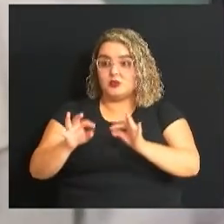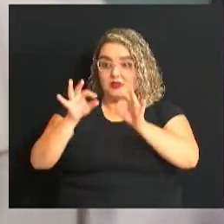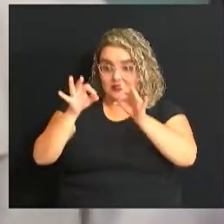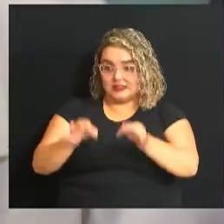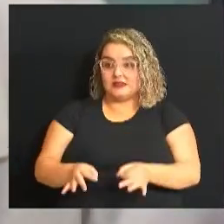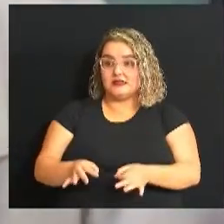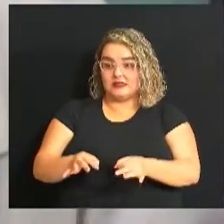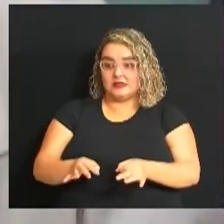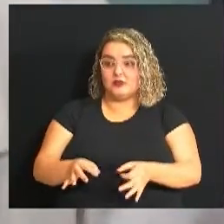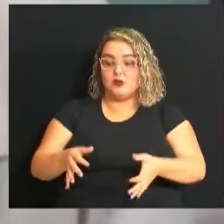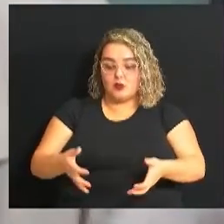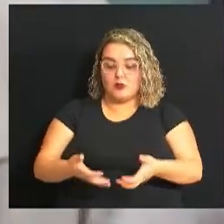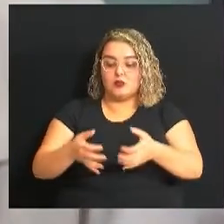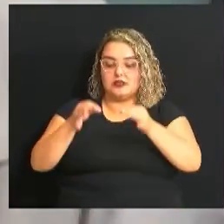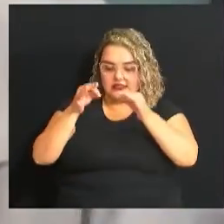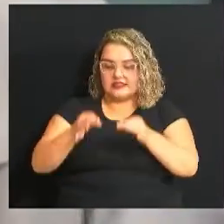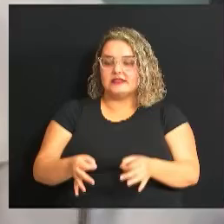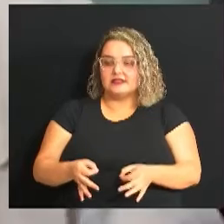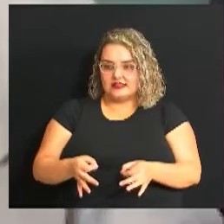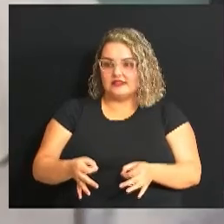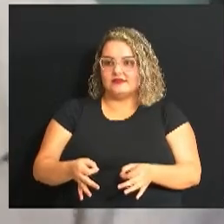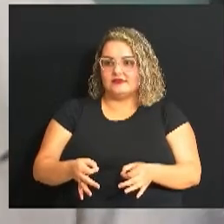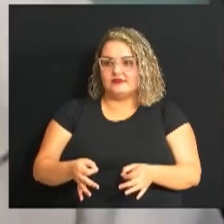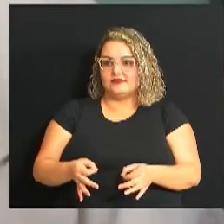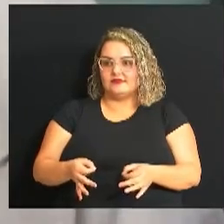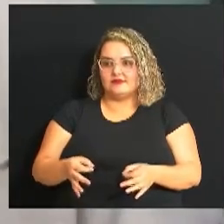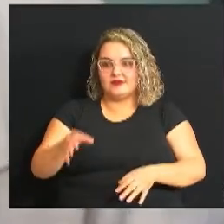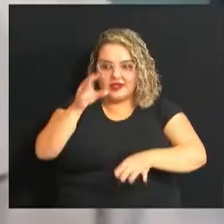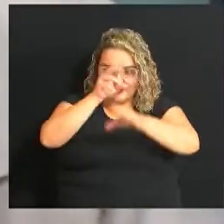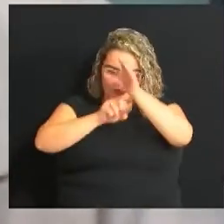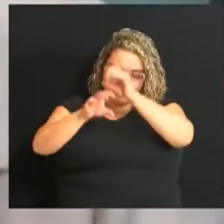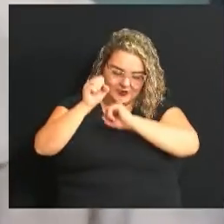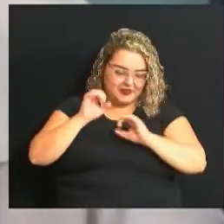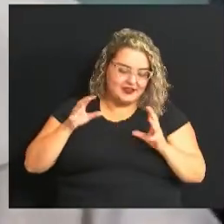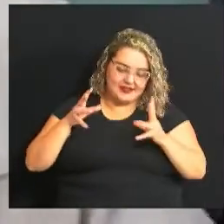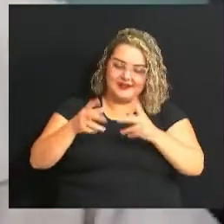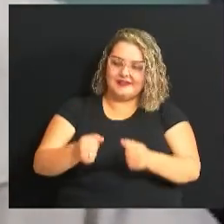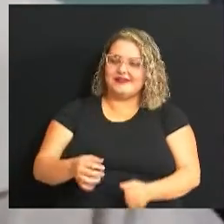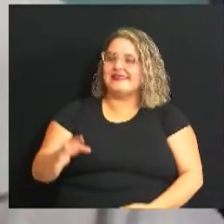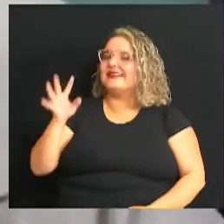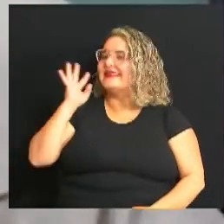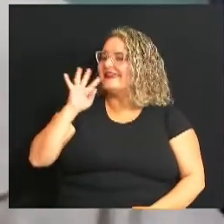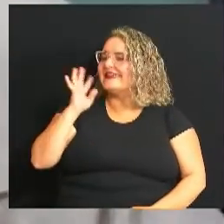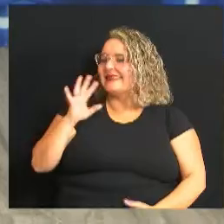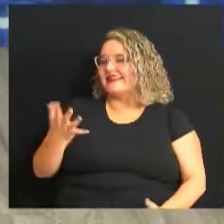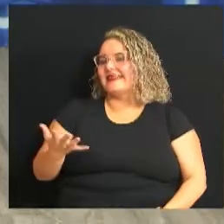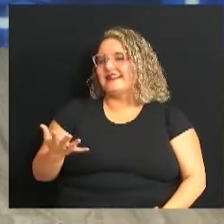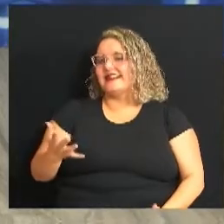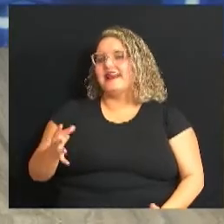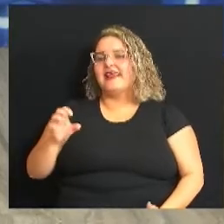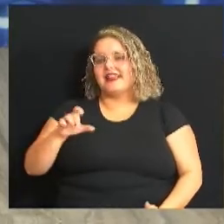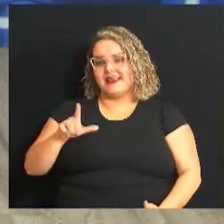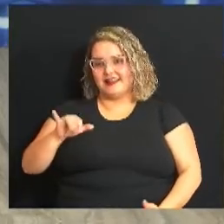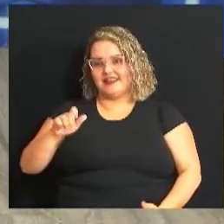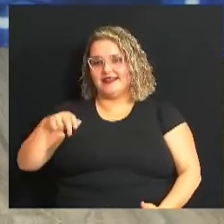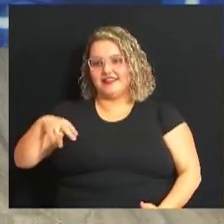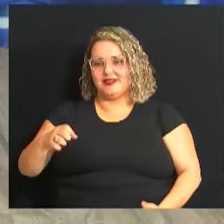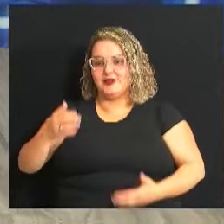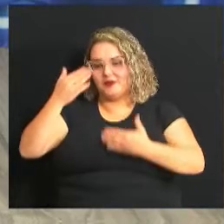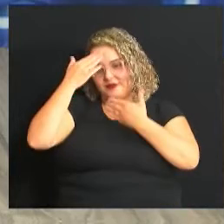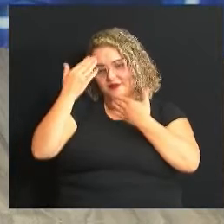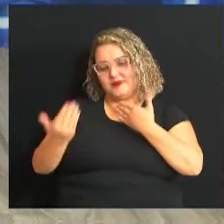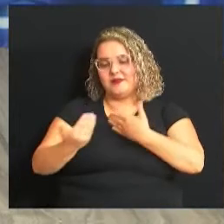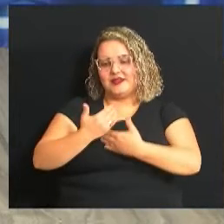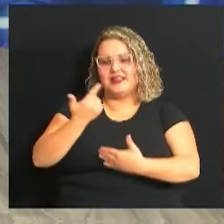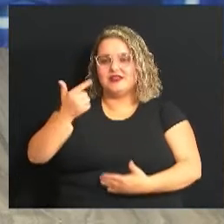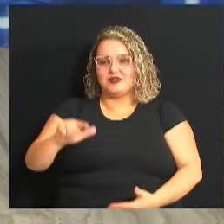tamanho de mudas adequadas, vai ser um aprendizado para todo mundo. Que legal, que bacana. Eliane, muito obrigada pela sua participação mais uma